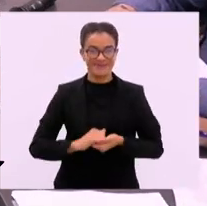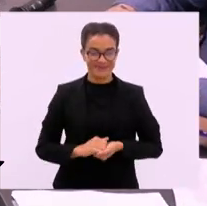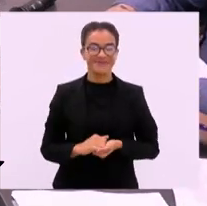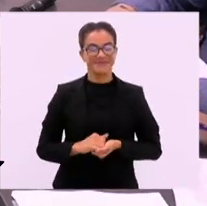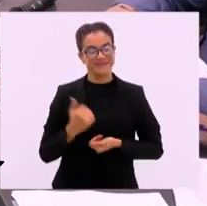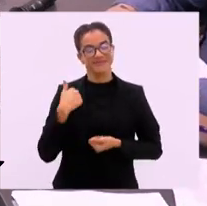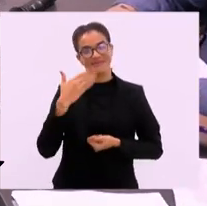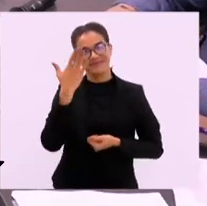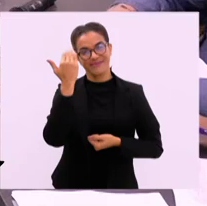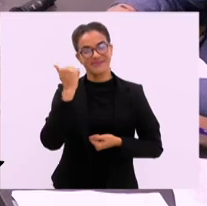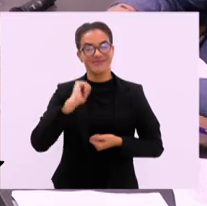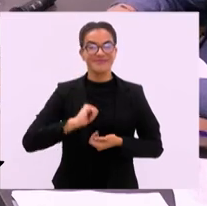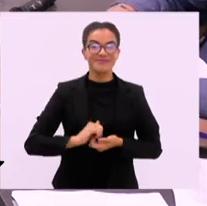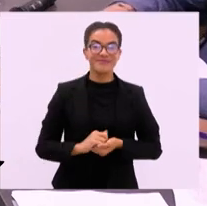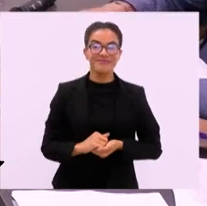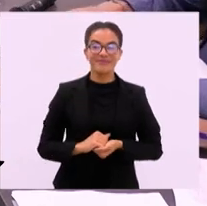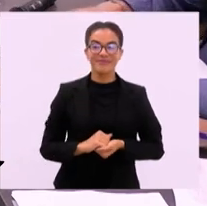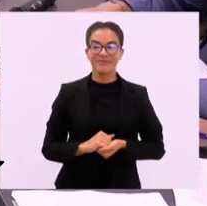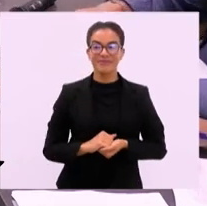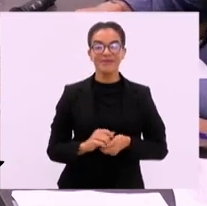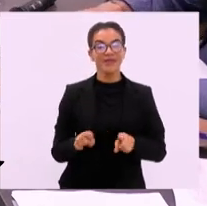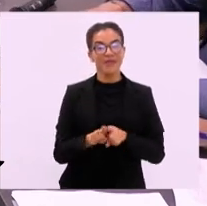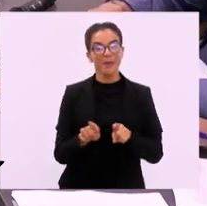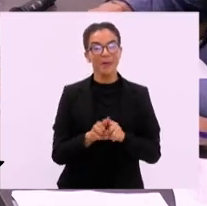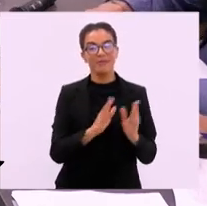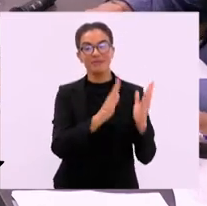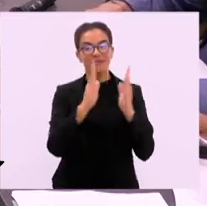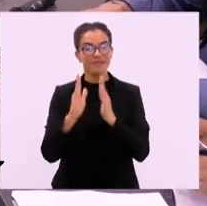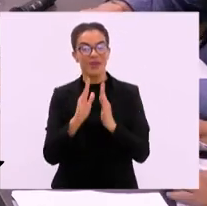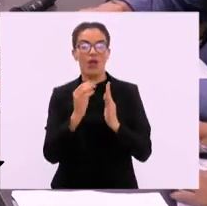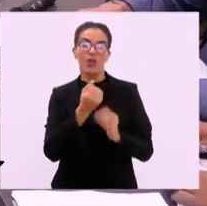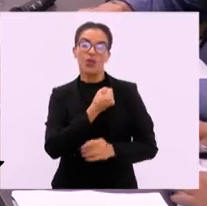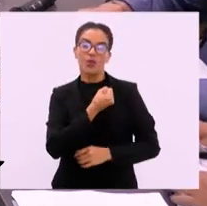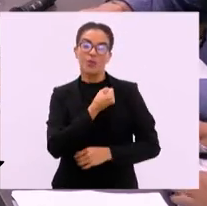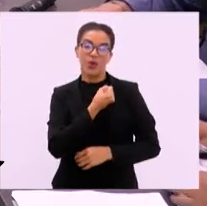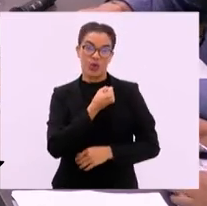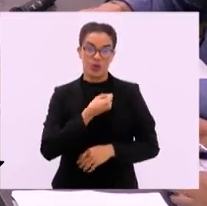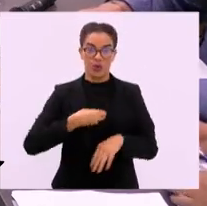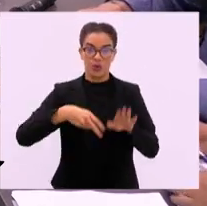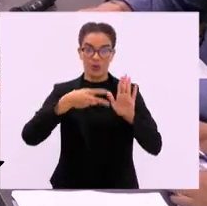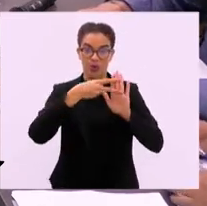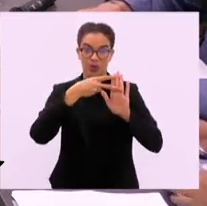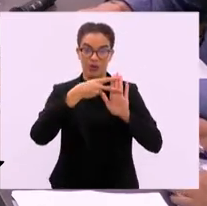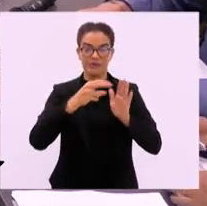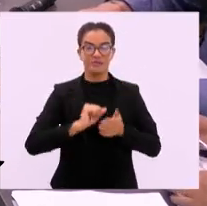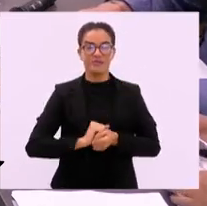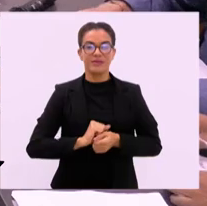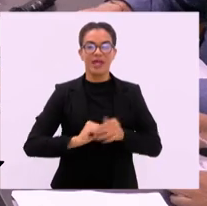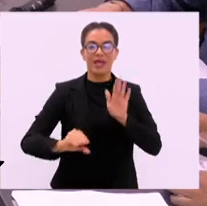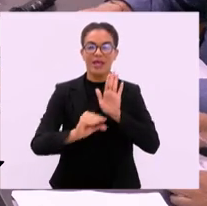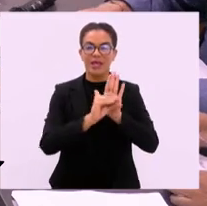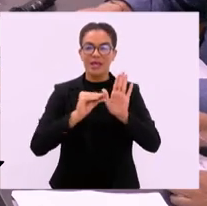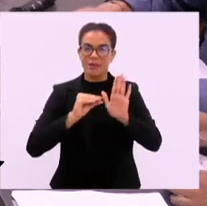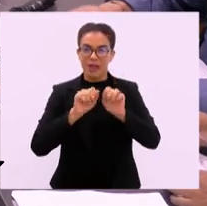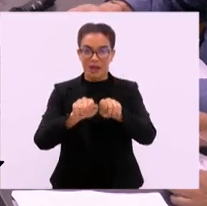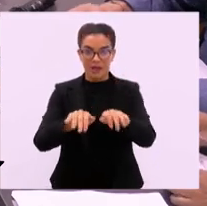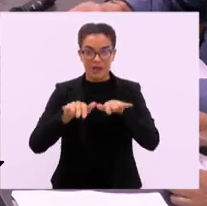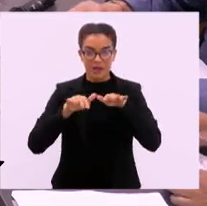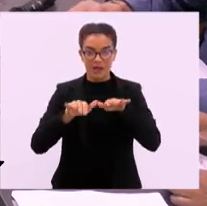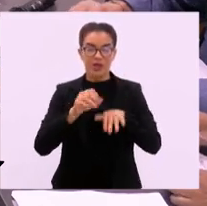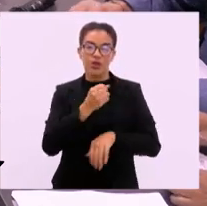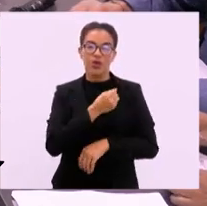Sei disso. Passo, então, ao item 2, que... trata-se de emenda ao plenário ao